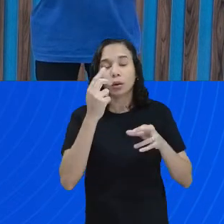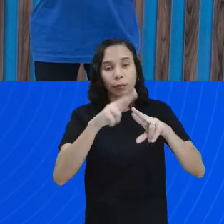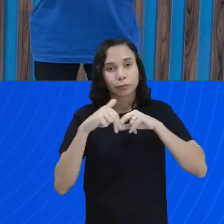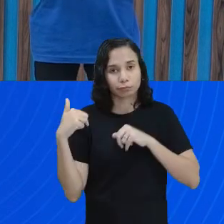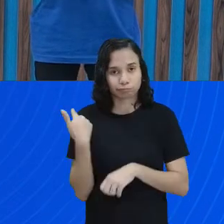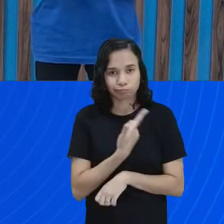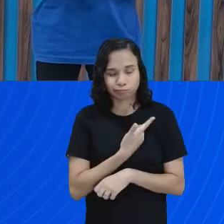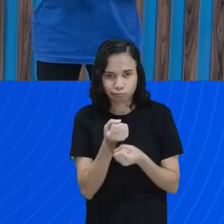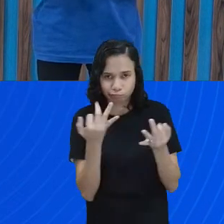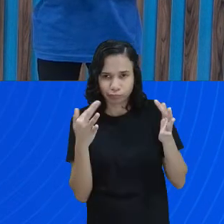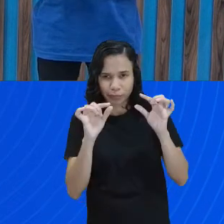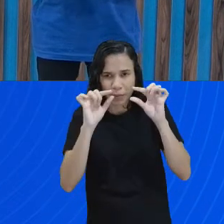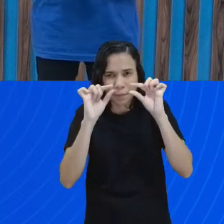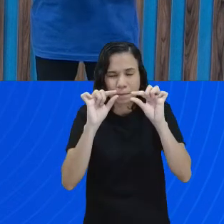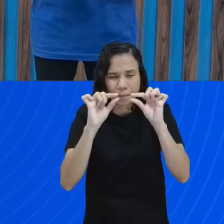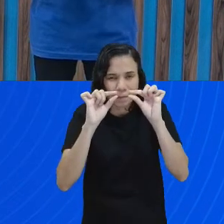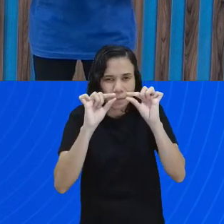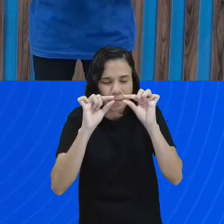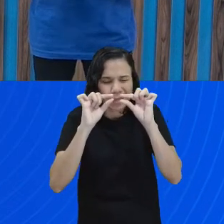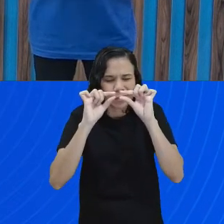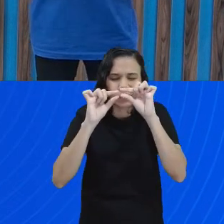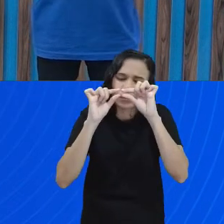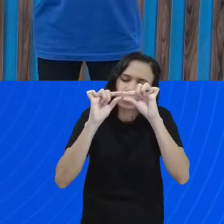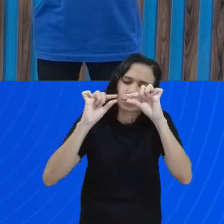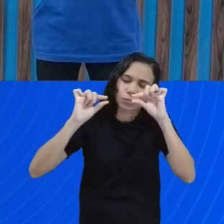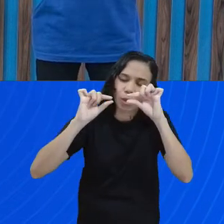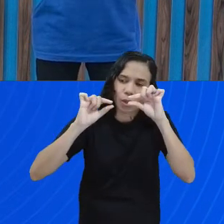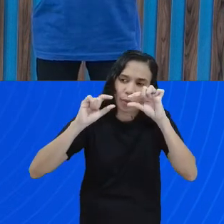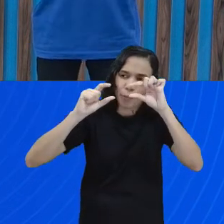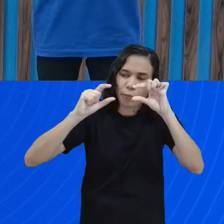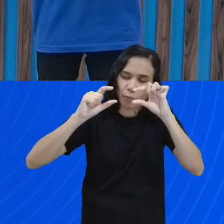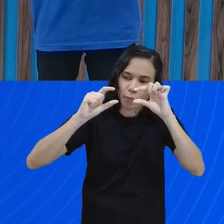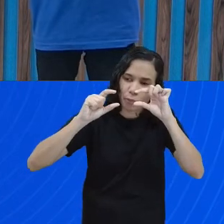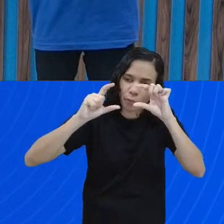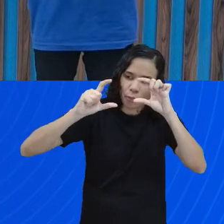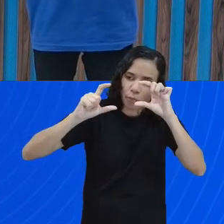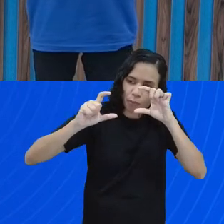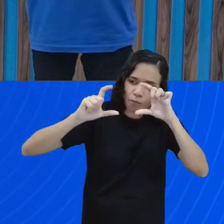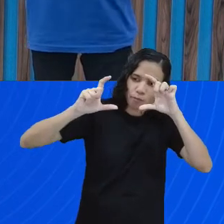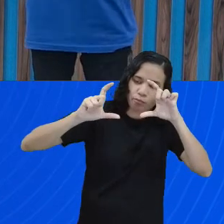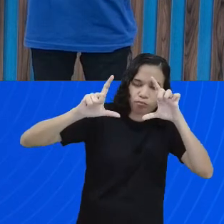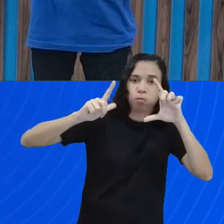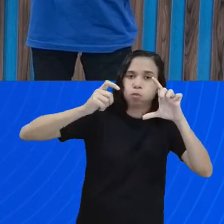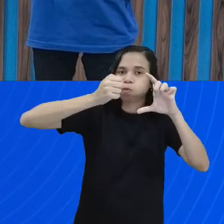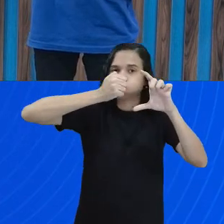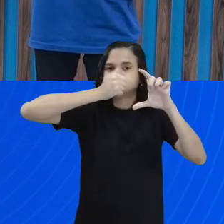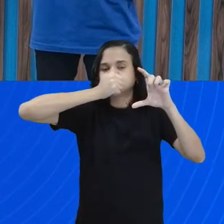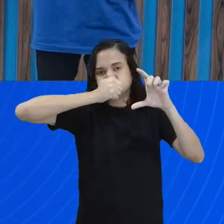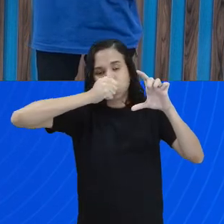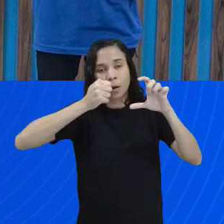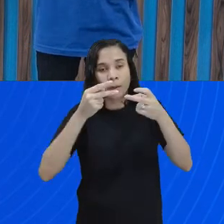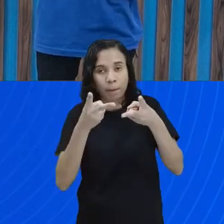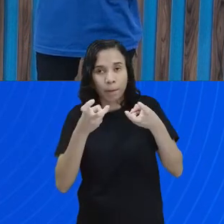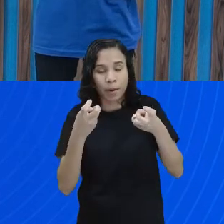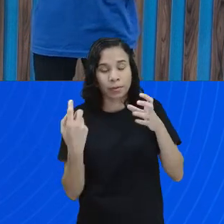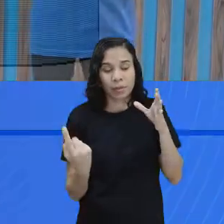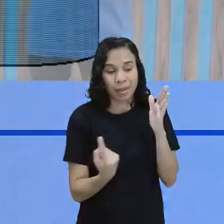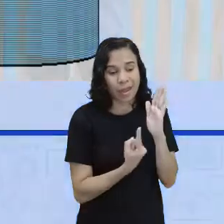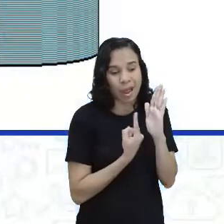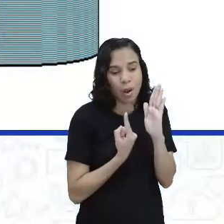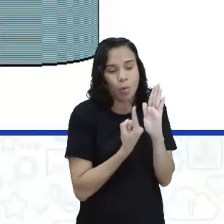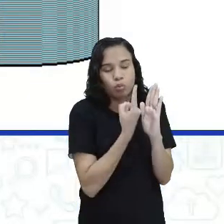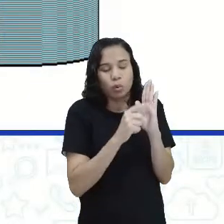tenho uma quantidade pequenininha, feita aparecer na tela de vocês, e vai aumentando, e está cheio, então você percebe que a altura